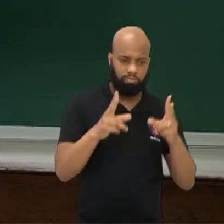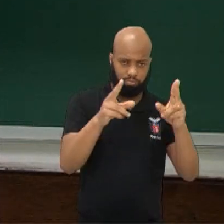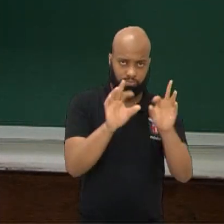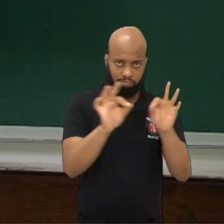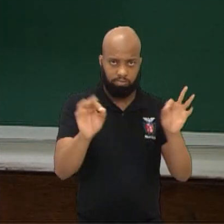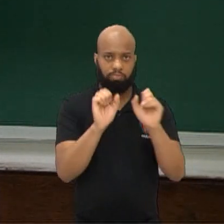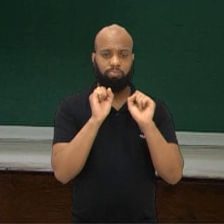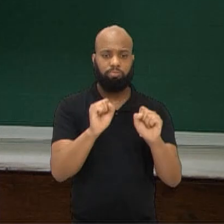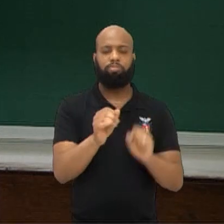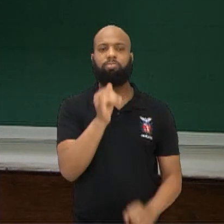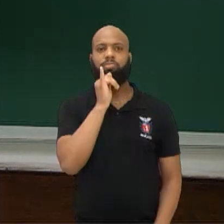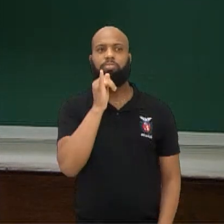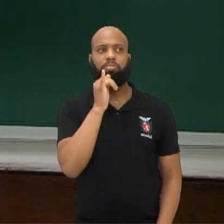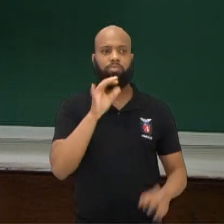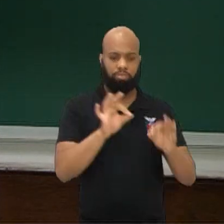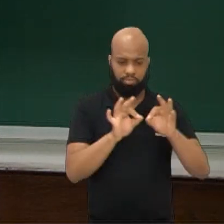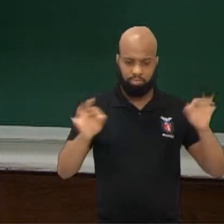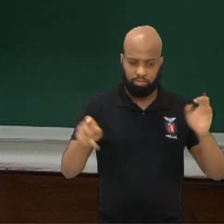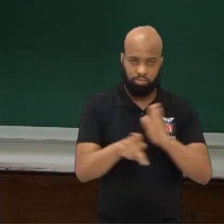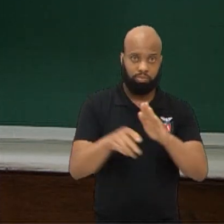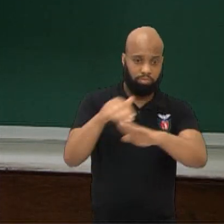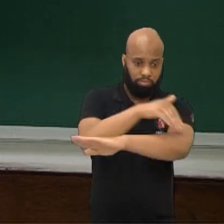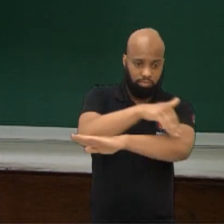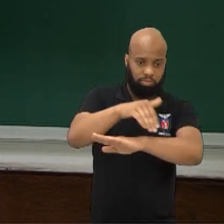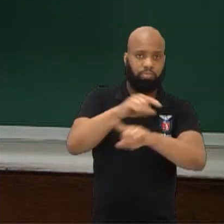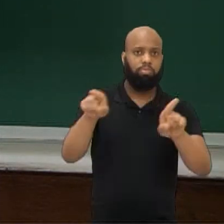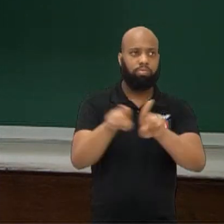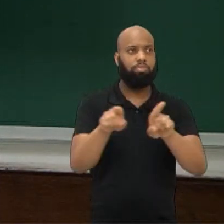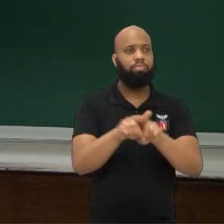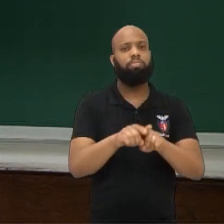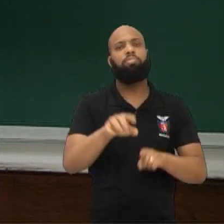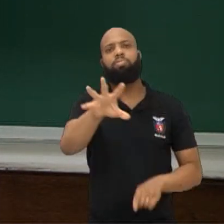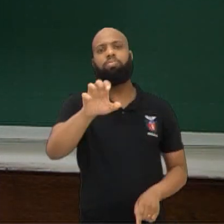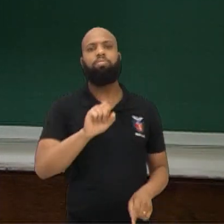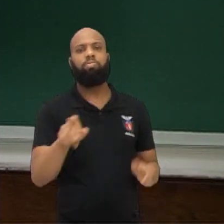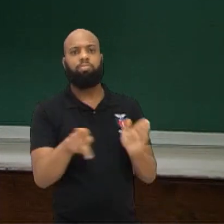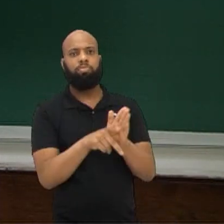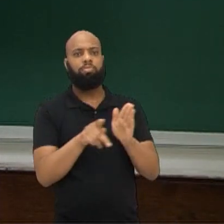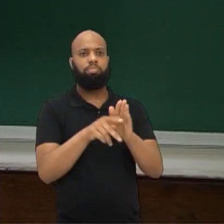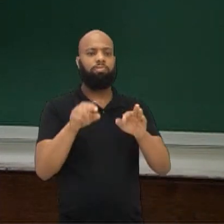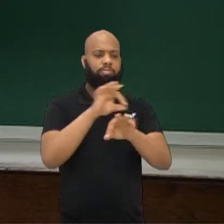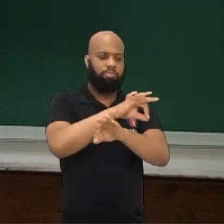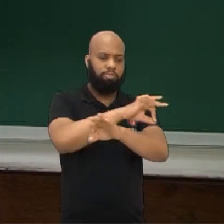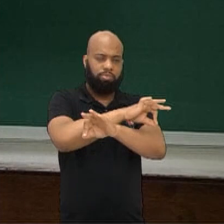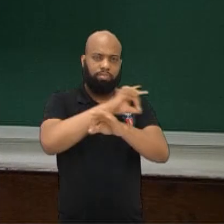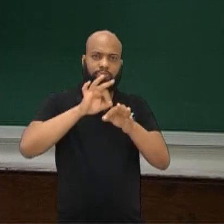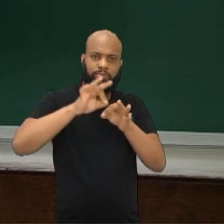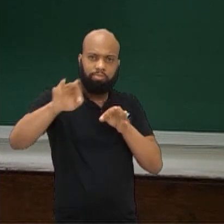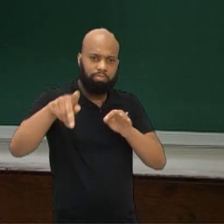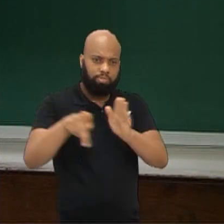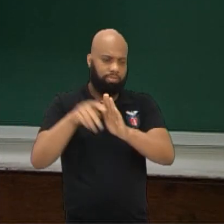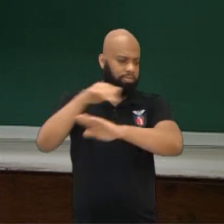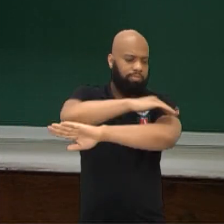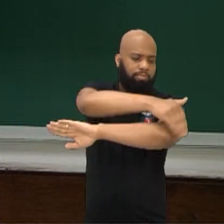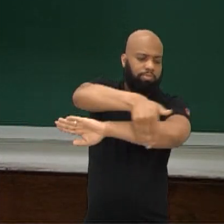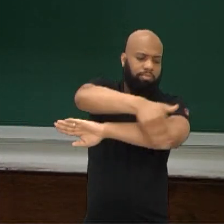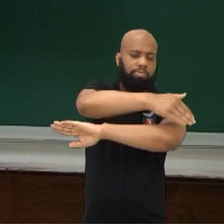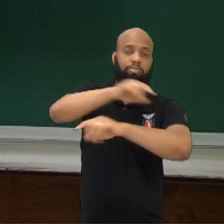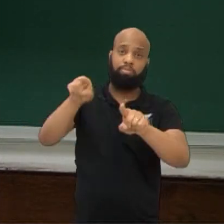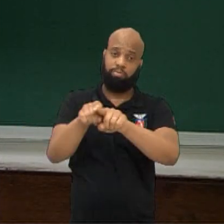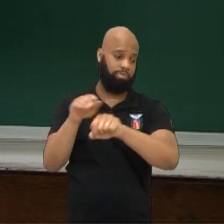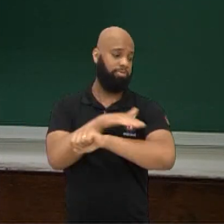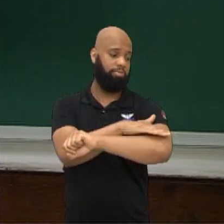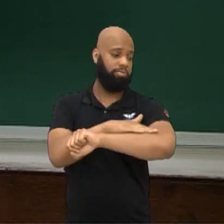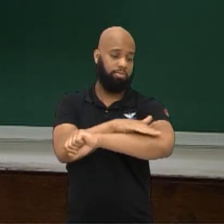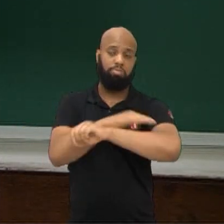Você pode pegar a medida de uma rua, você pode pegar a medida da esquina, de uma praça, né?